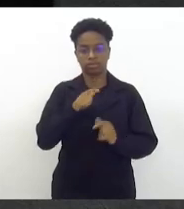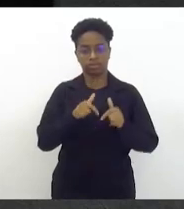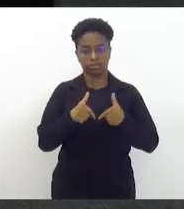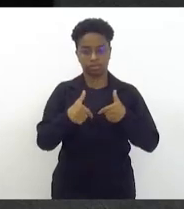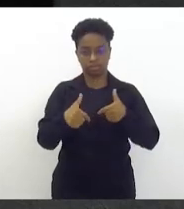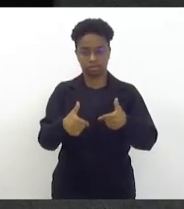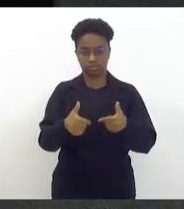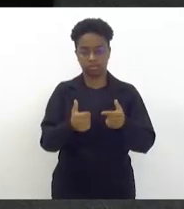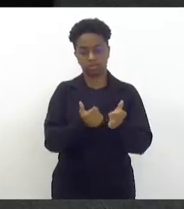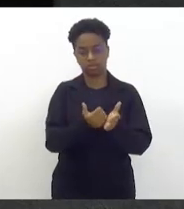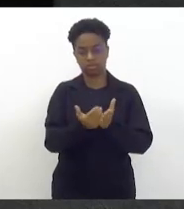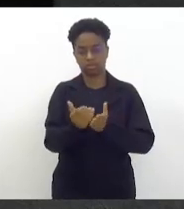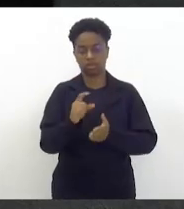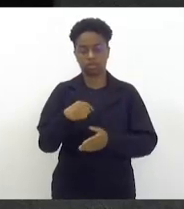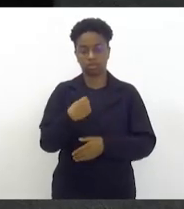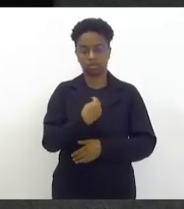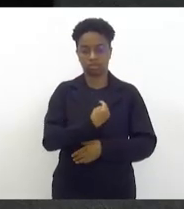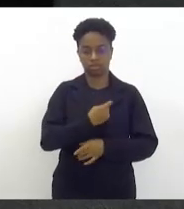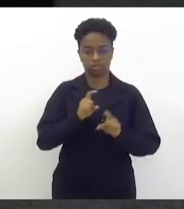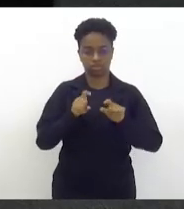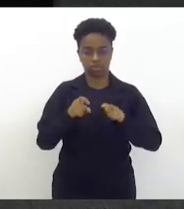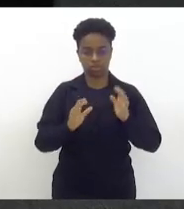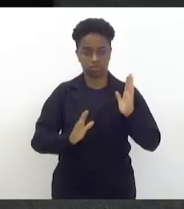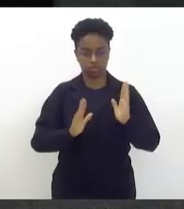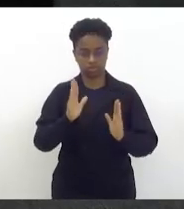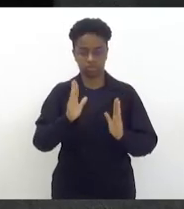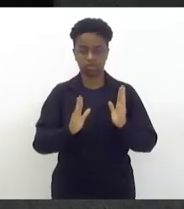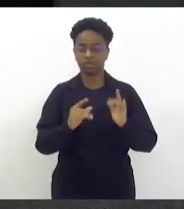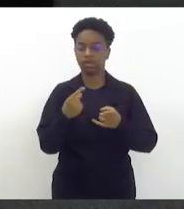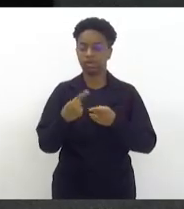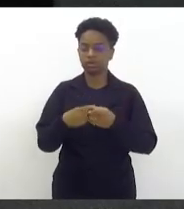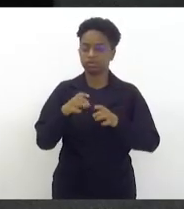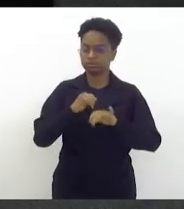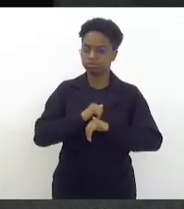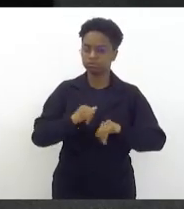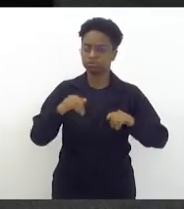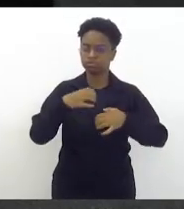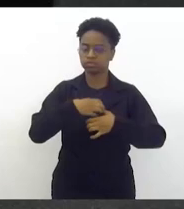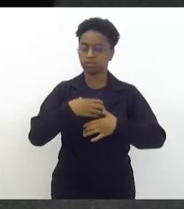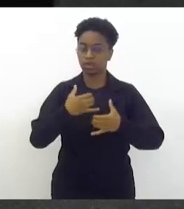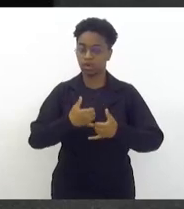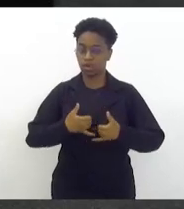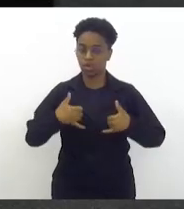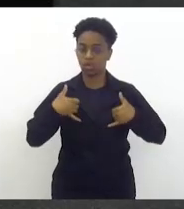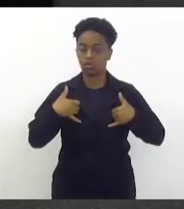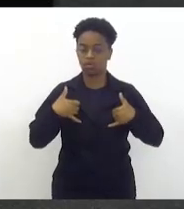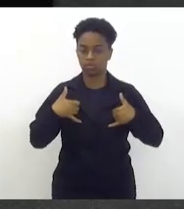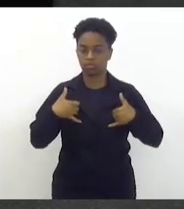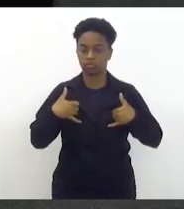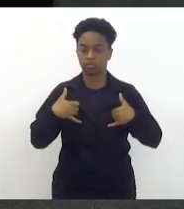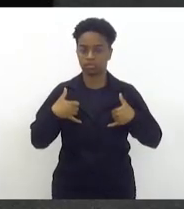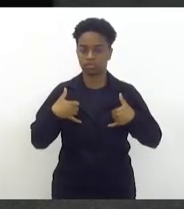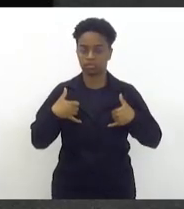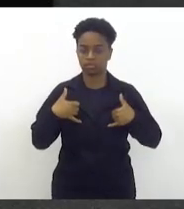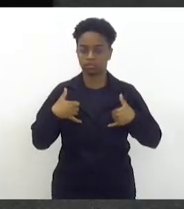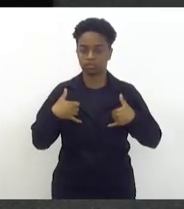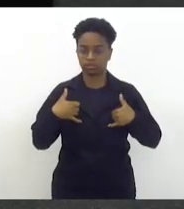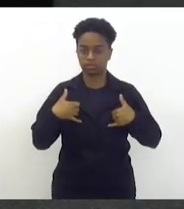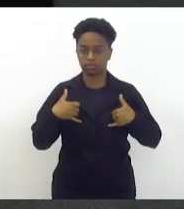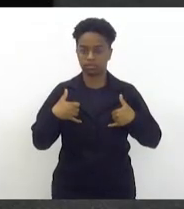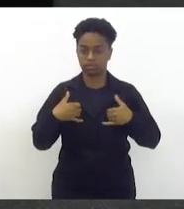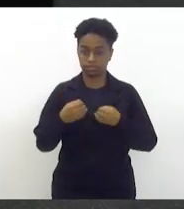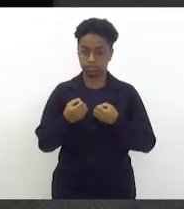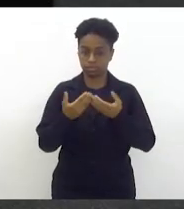iniciativa do nosso mandato. Quero dizer que é uma honra para nós ofertar